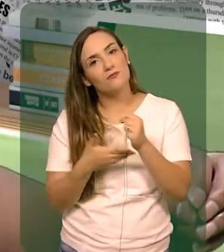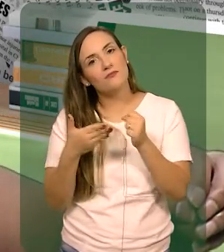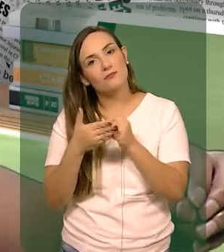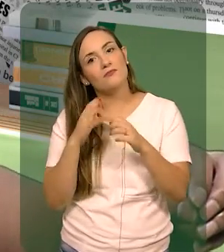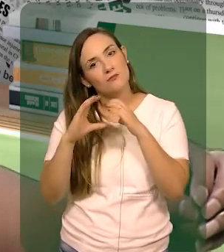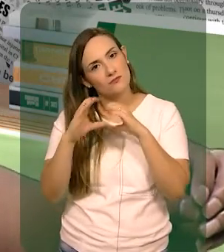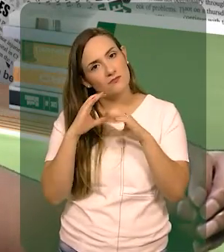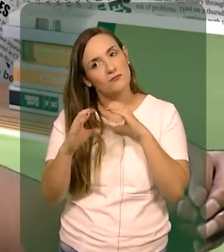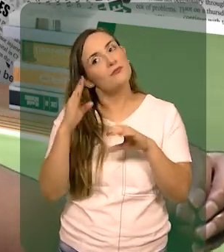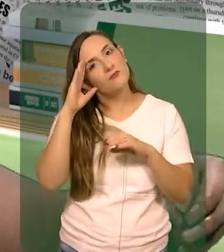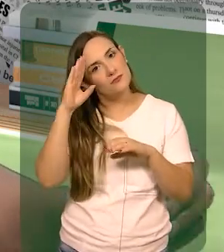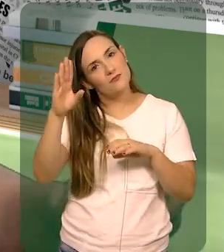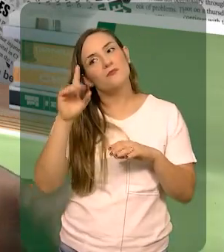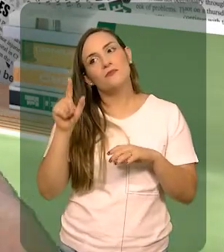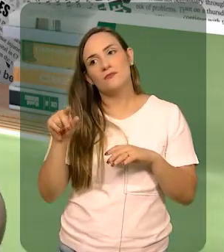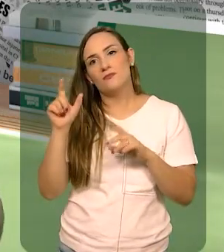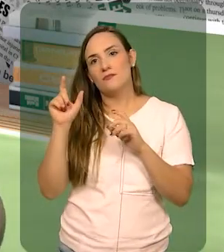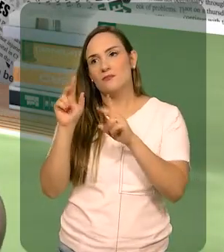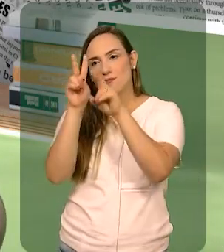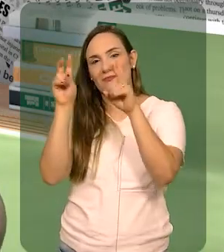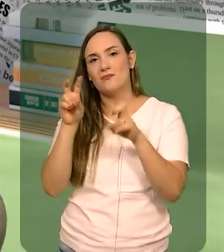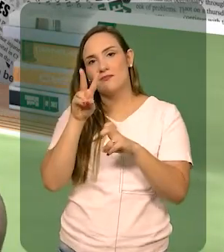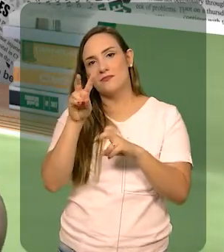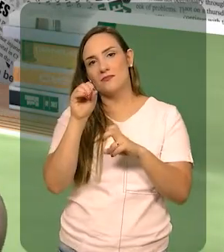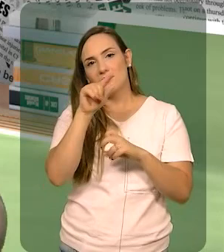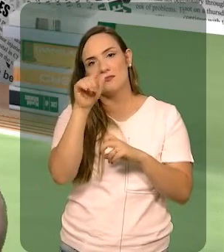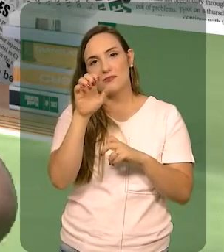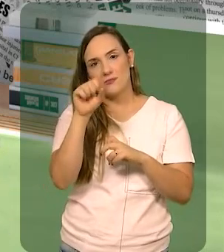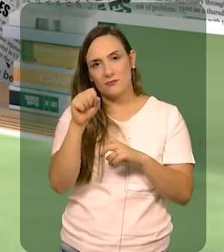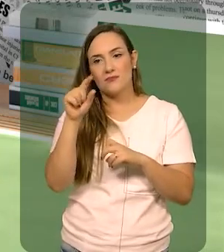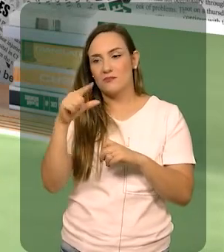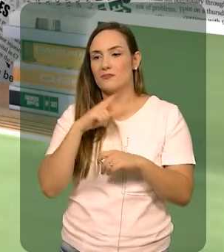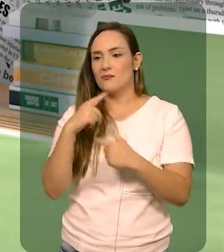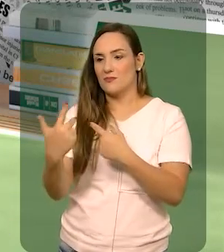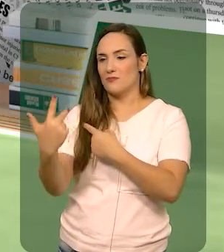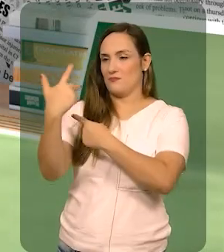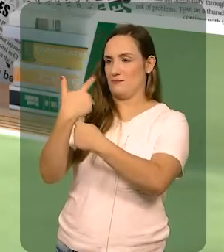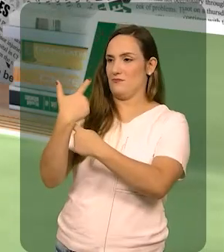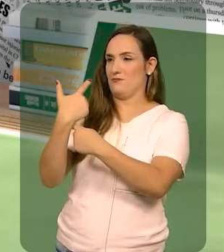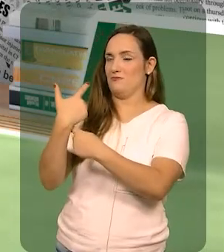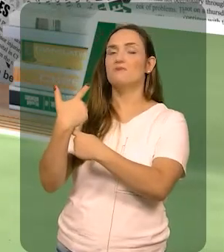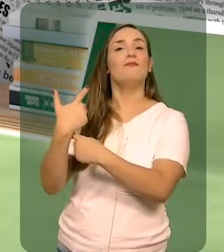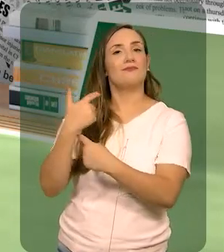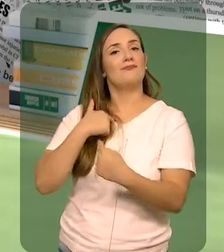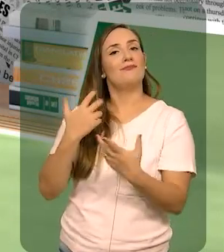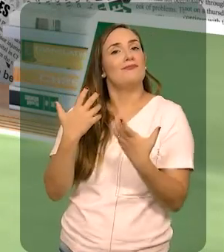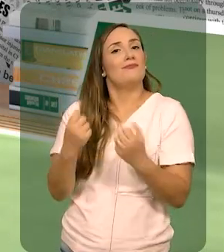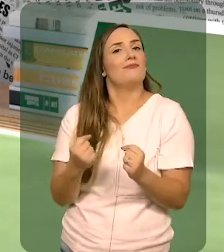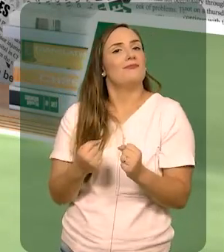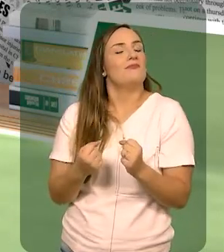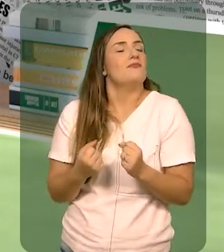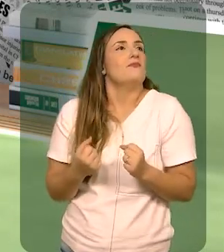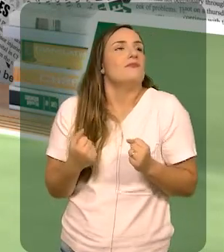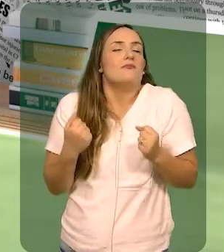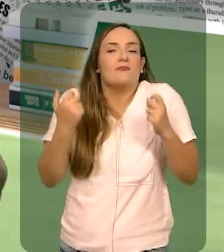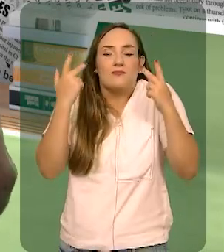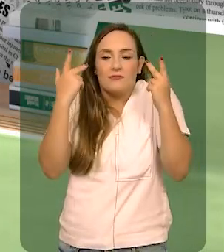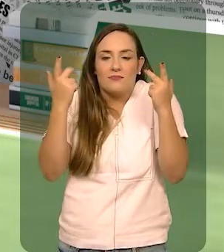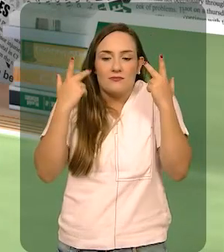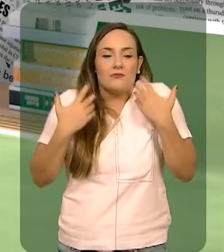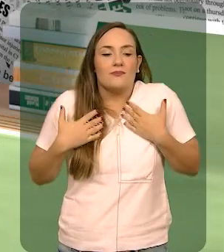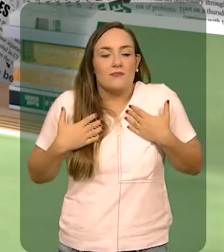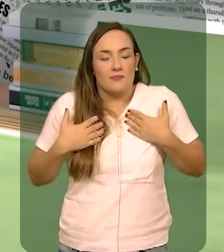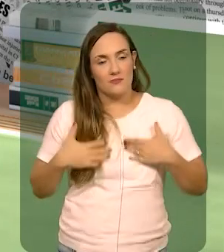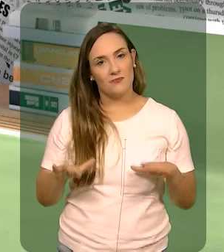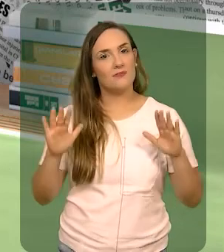a gente trabalha. Né? Principalmente do Vozes, que a gente trabalha frente à câmera, né? É um dos pilares que a gente trabalha a câmera. Então isso